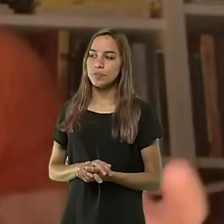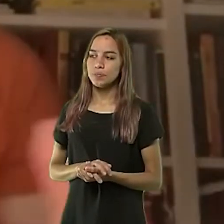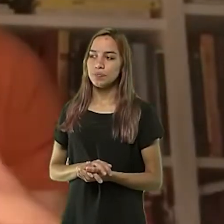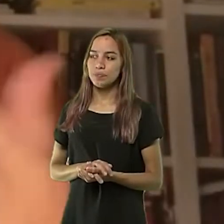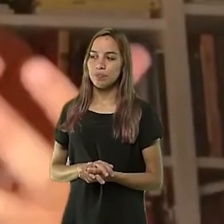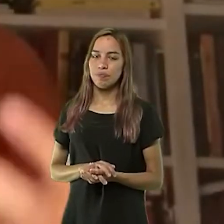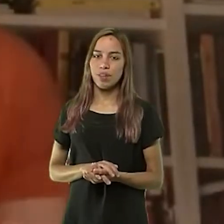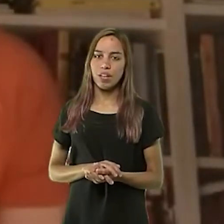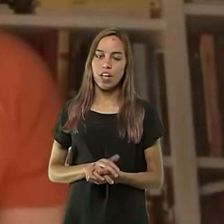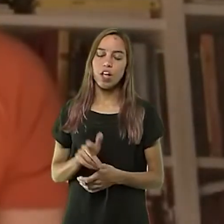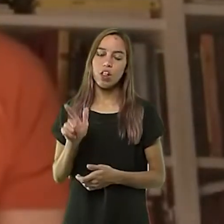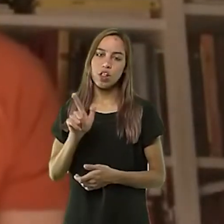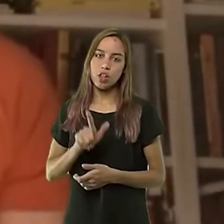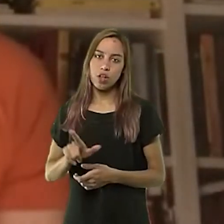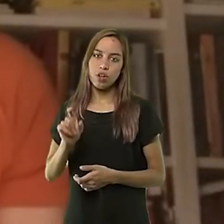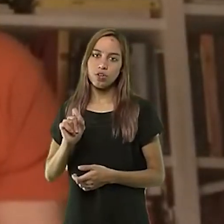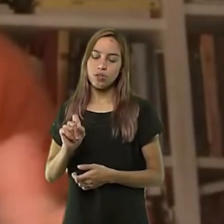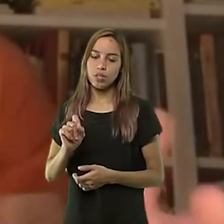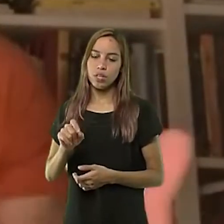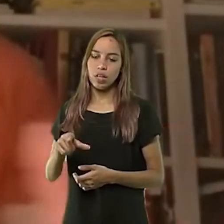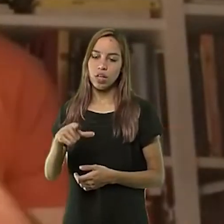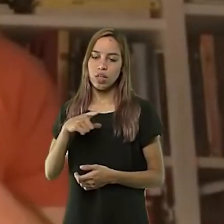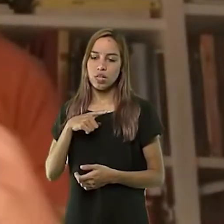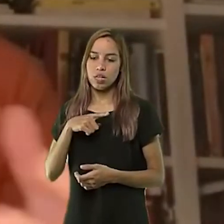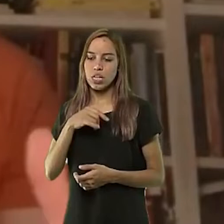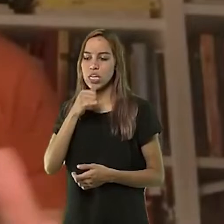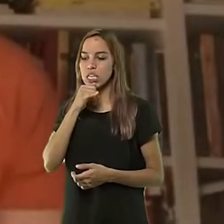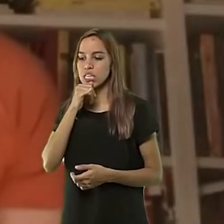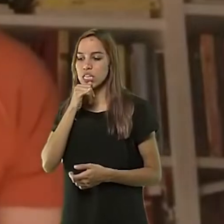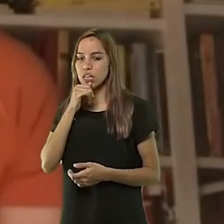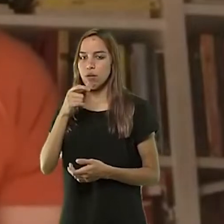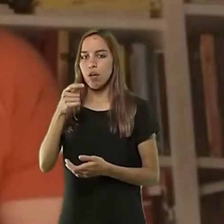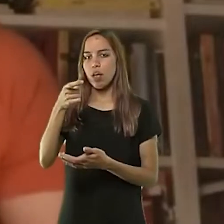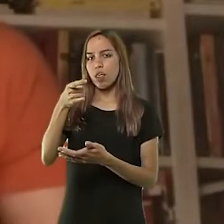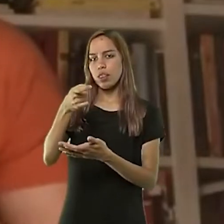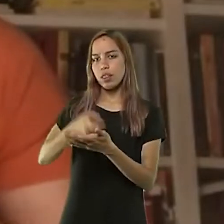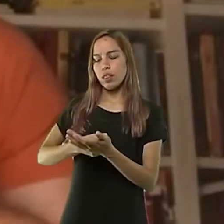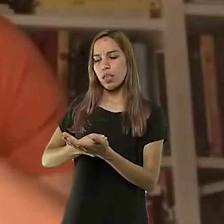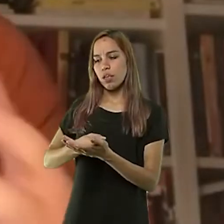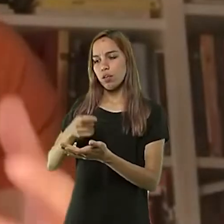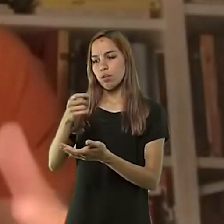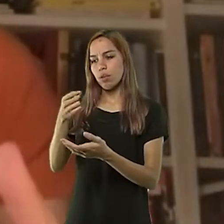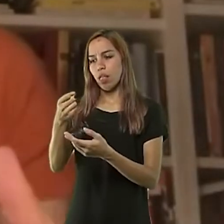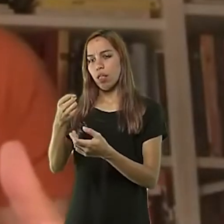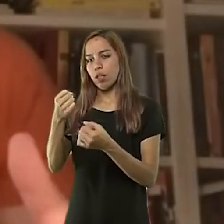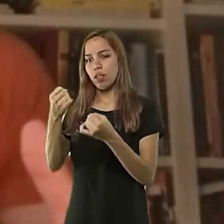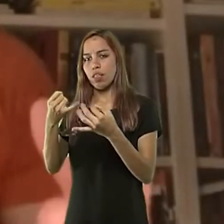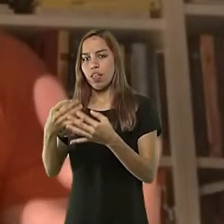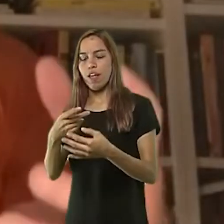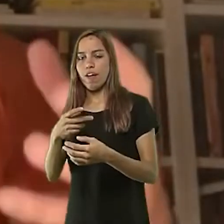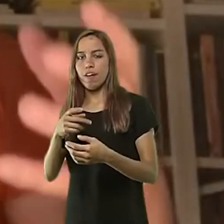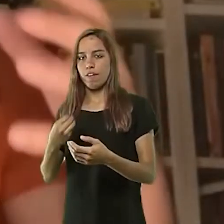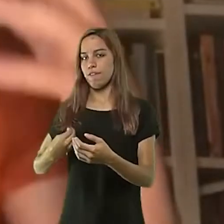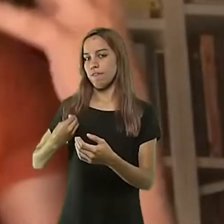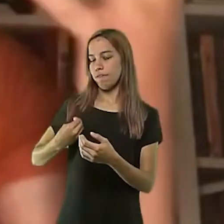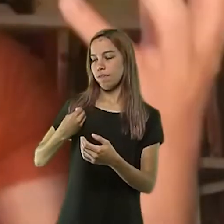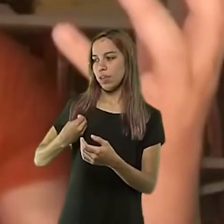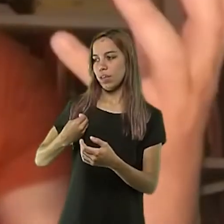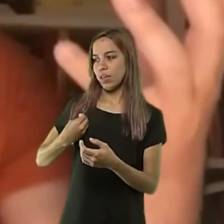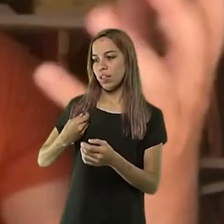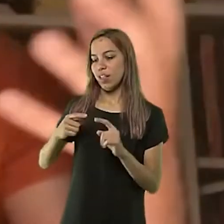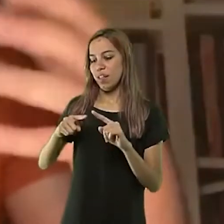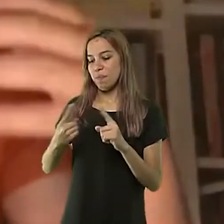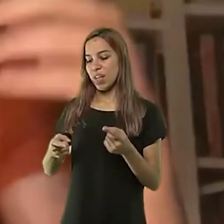E claro, tem uma bibliografia também ela falsa, às vezes atribuo, pode acontecer que exista